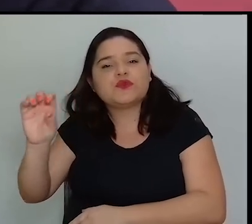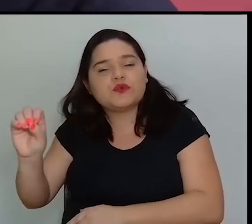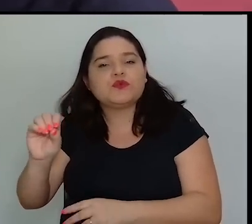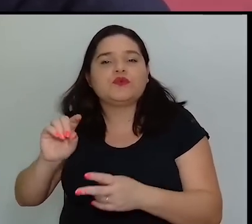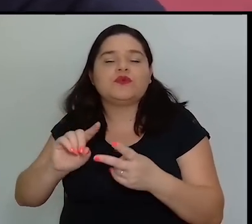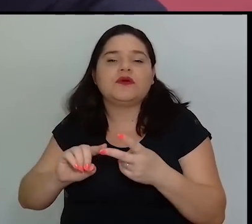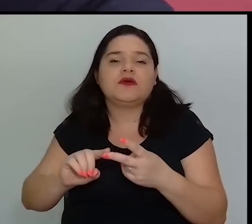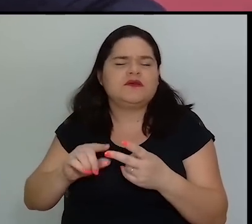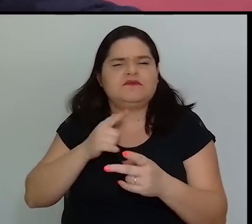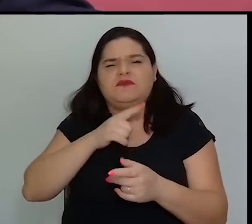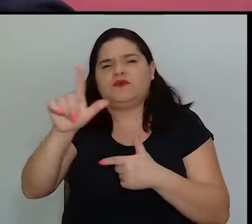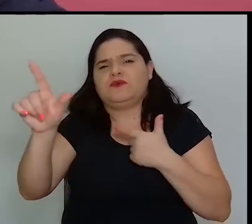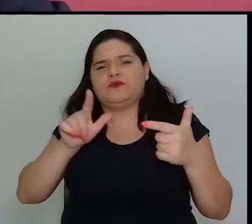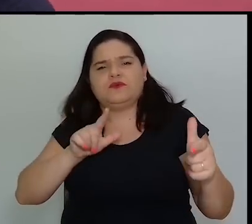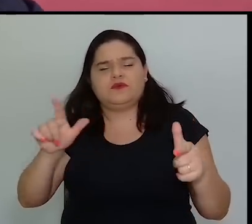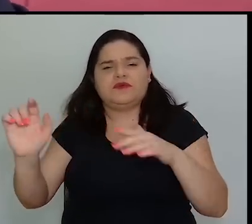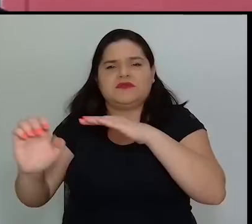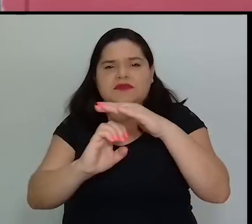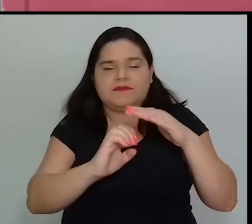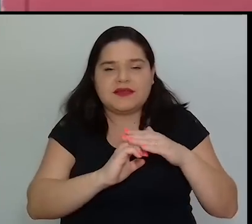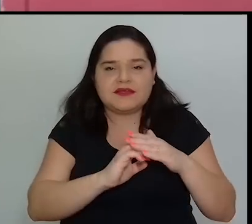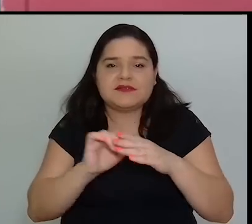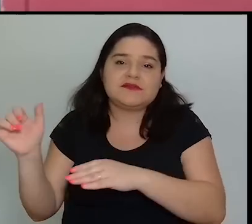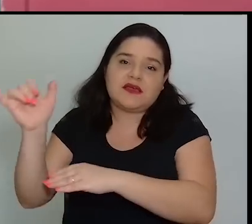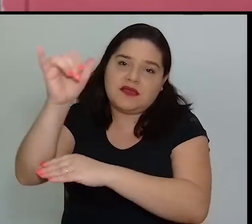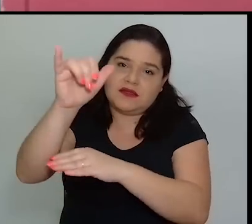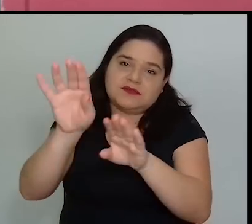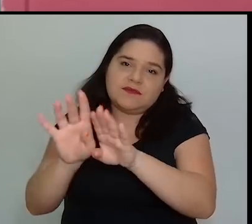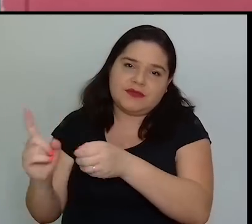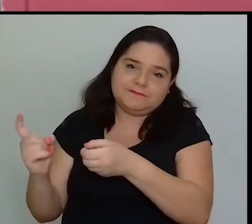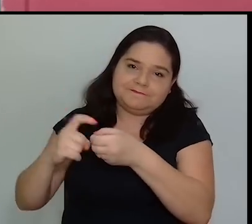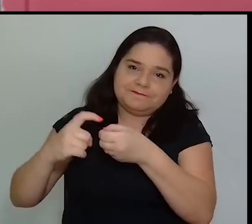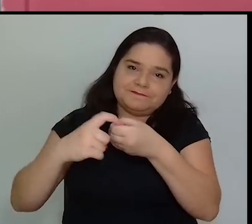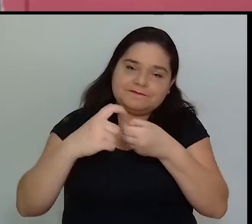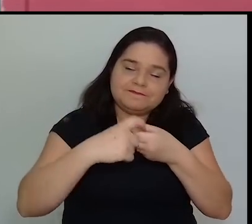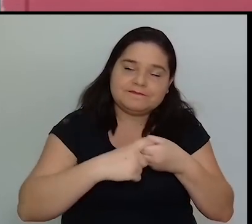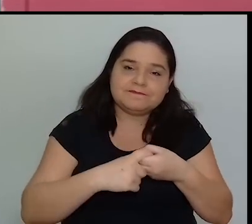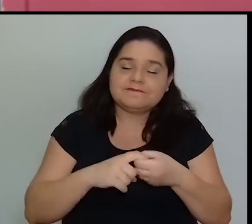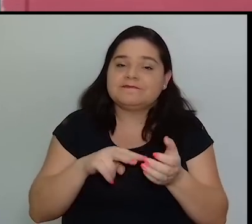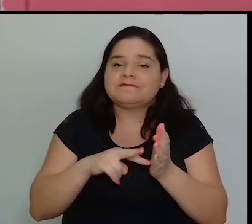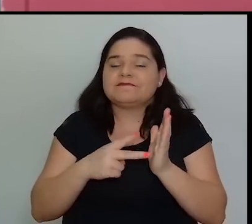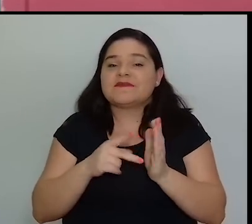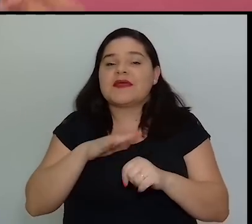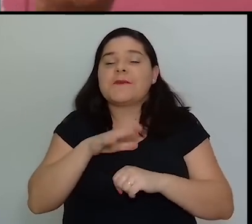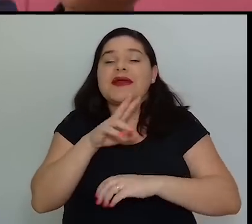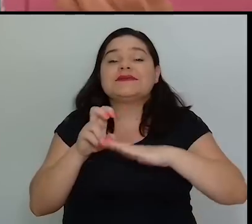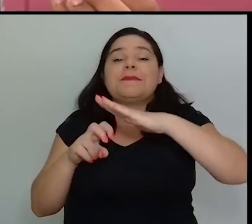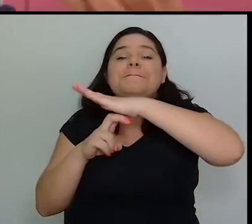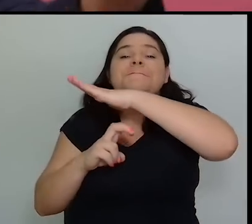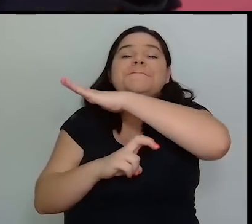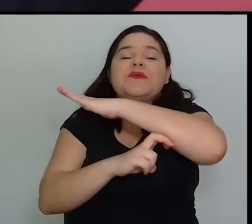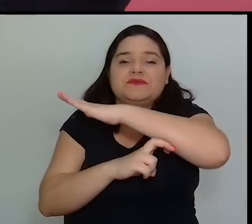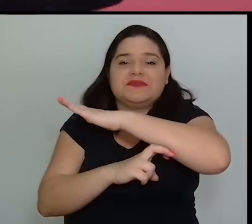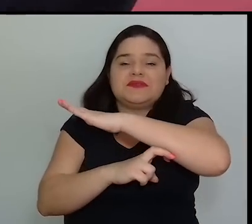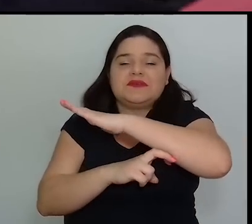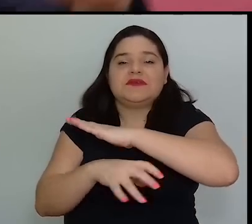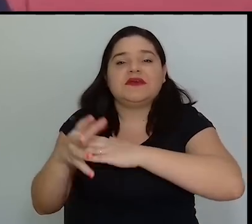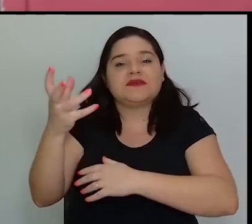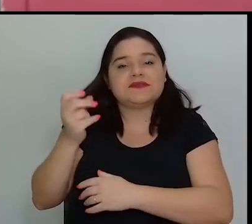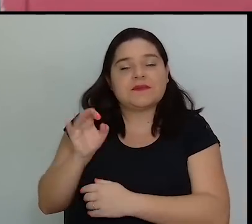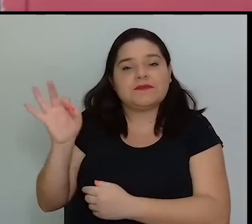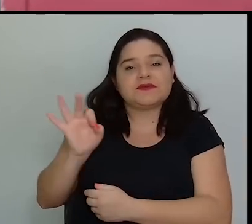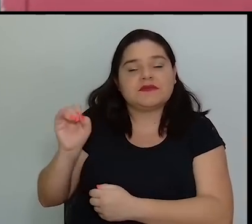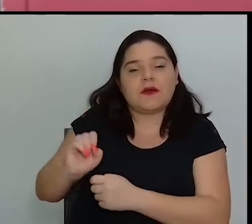enfim tantas outras e as empresas aéreas Ou seja eu sou muito mais uma ponte onde eles recebem um percentual maior